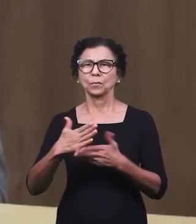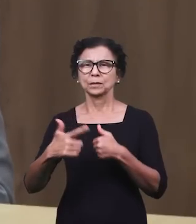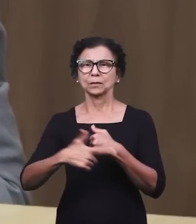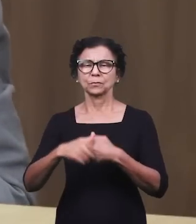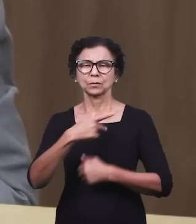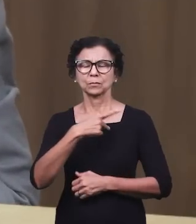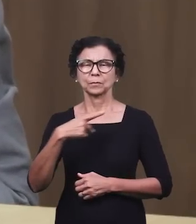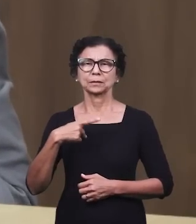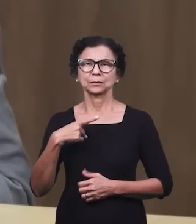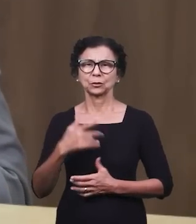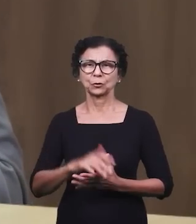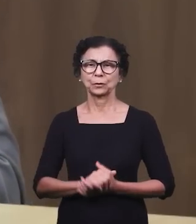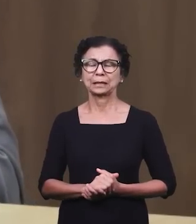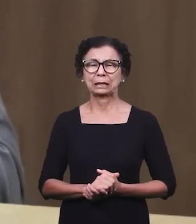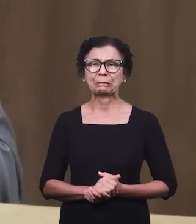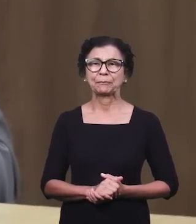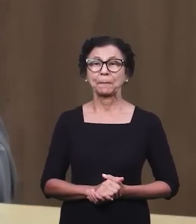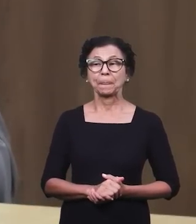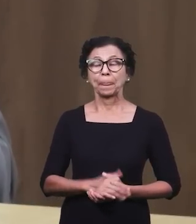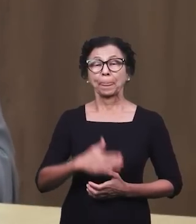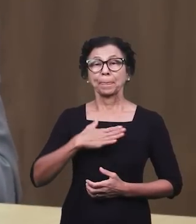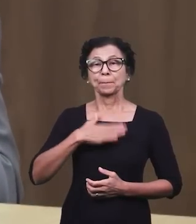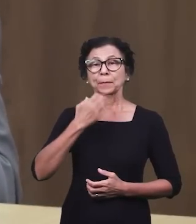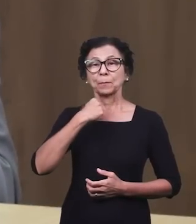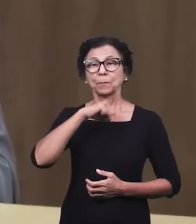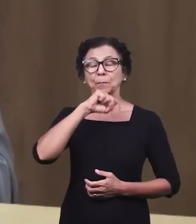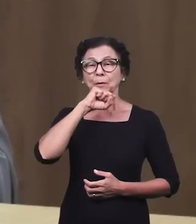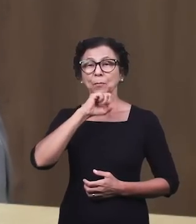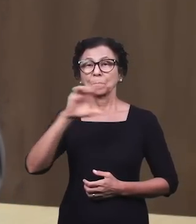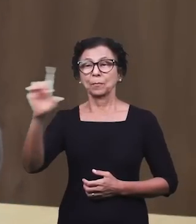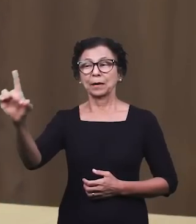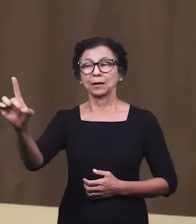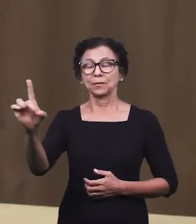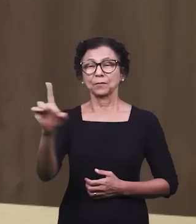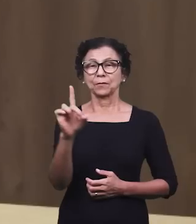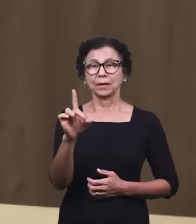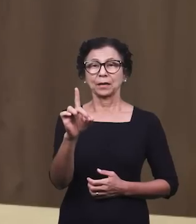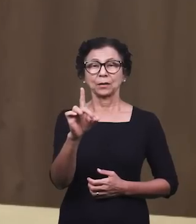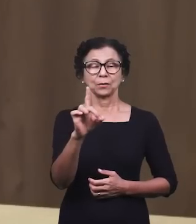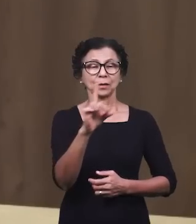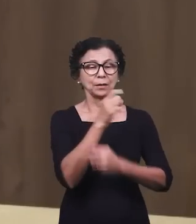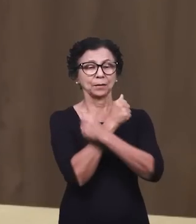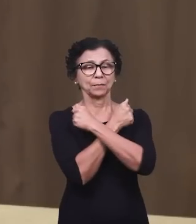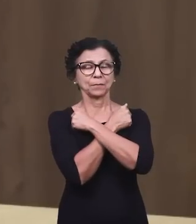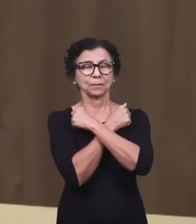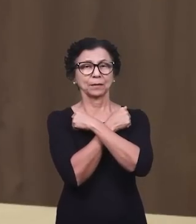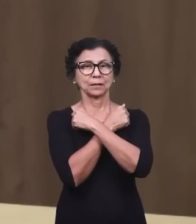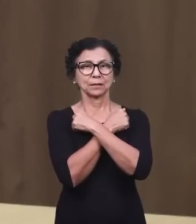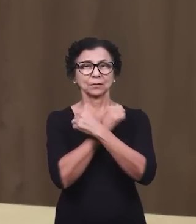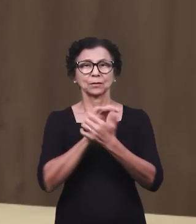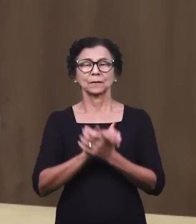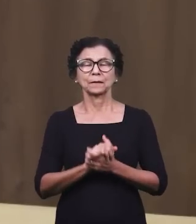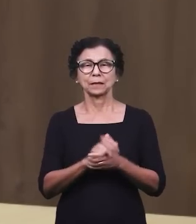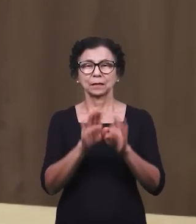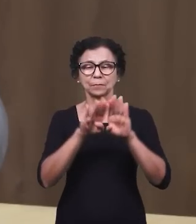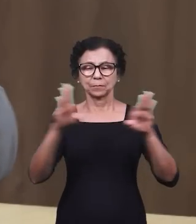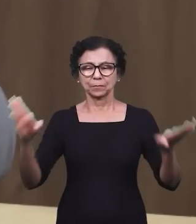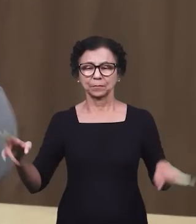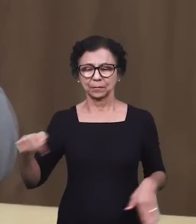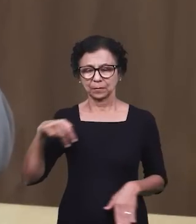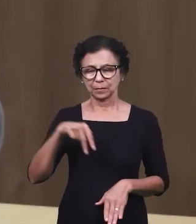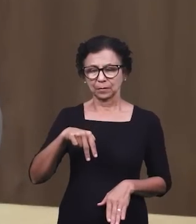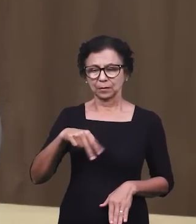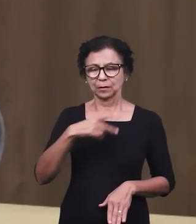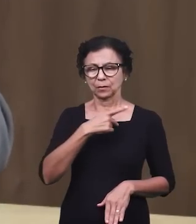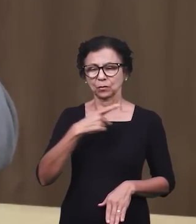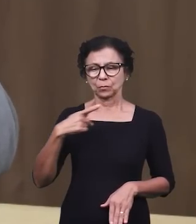foi meu pai. Olha. E na hora que o meu pai me abraçou, o pastor que conduziu o culto usou essa expressão que eu nunca mais